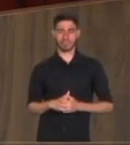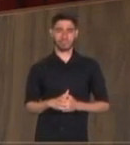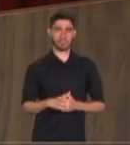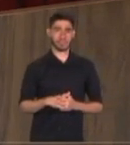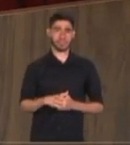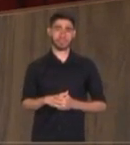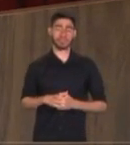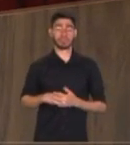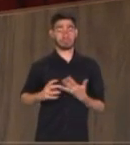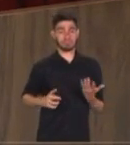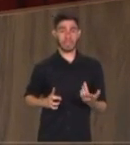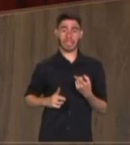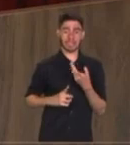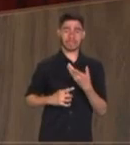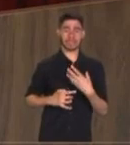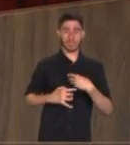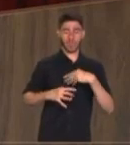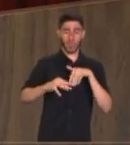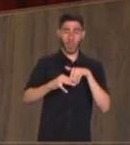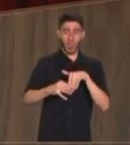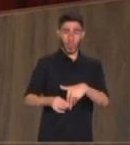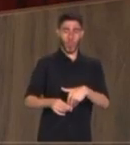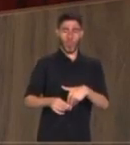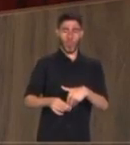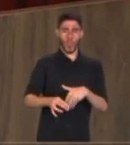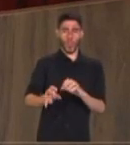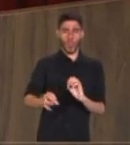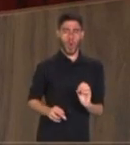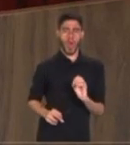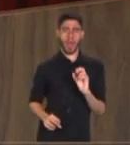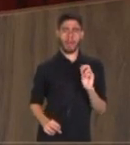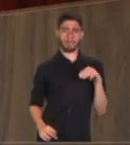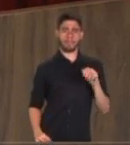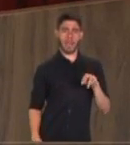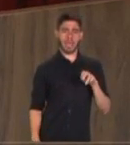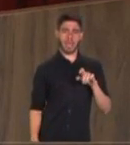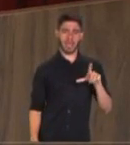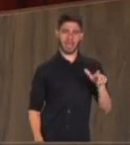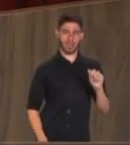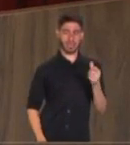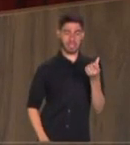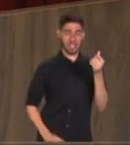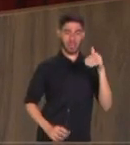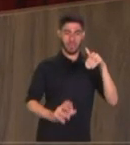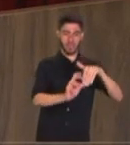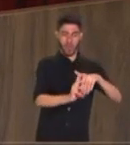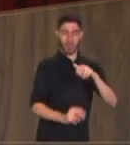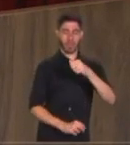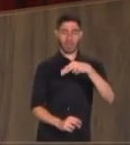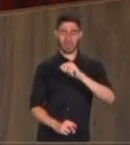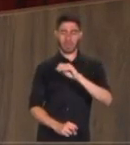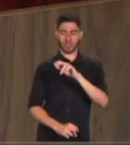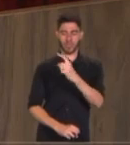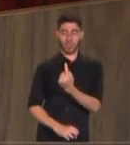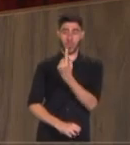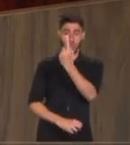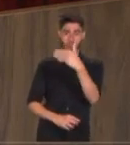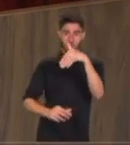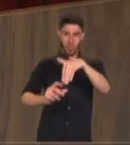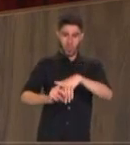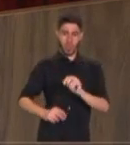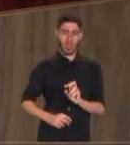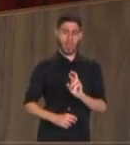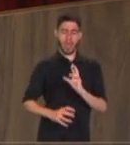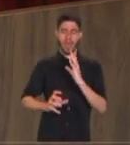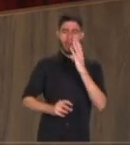No caso, a votação ínfima das candidatas Marielsa Paiva da Silva, 6 votos, Ana Shirley Cunha da Silva, 1 voto, e apresentação